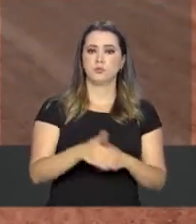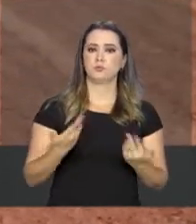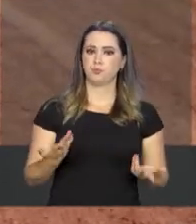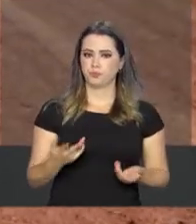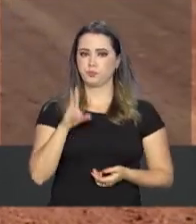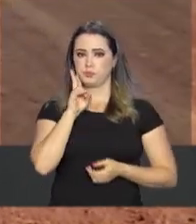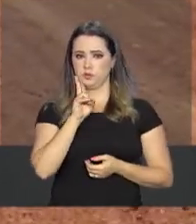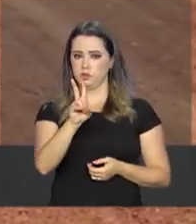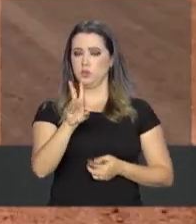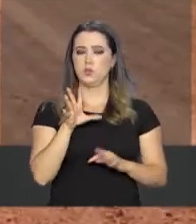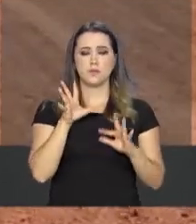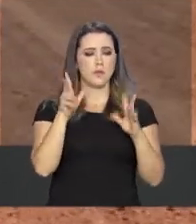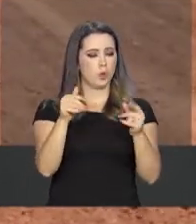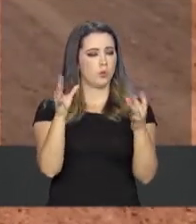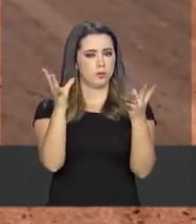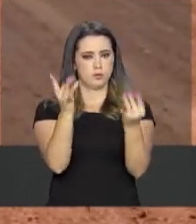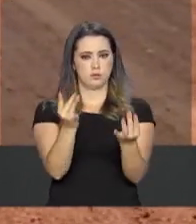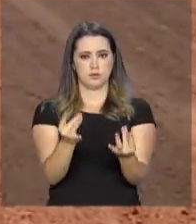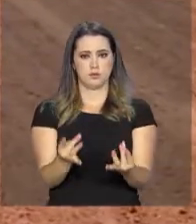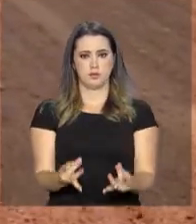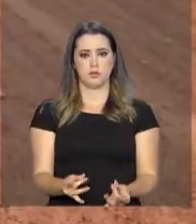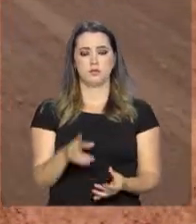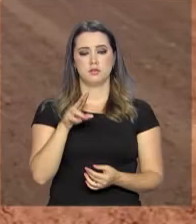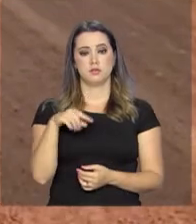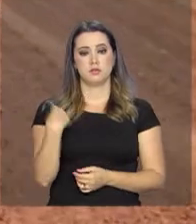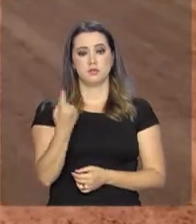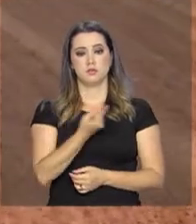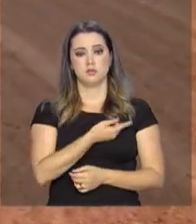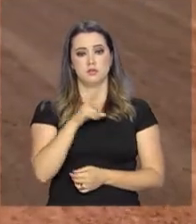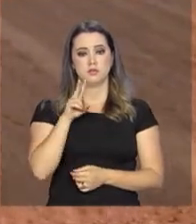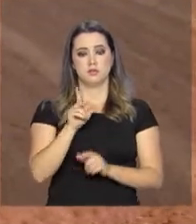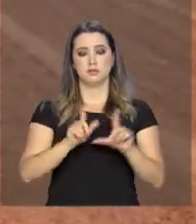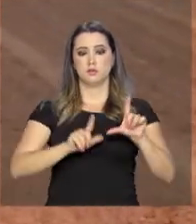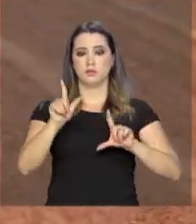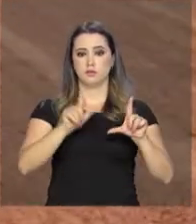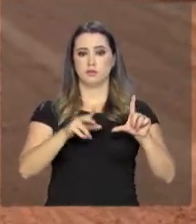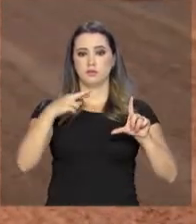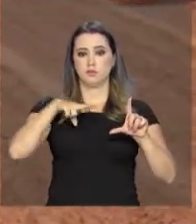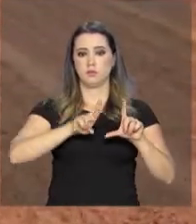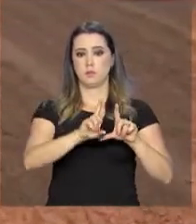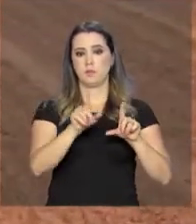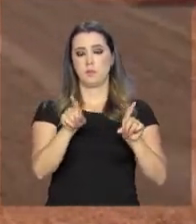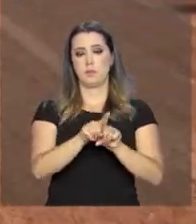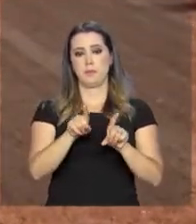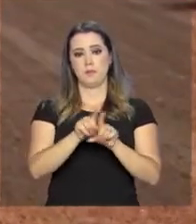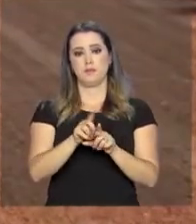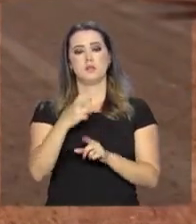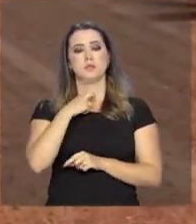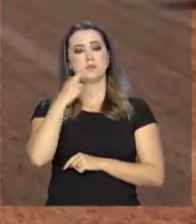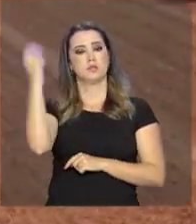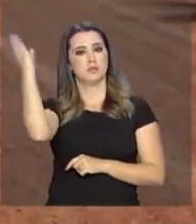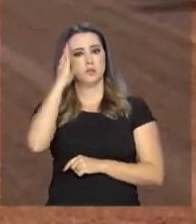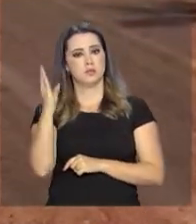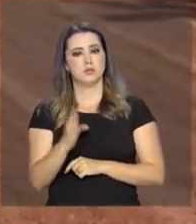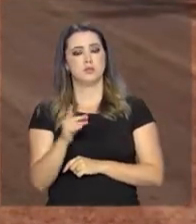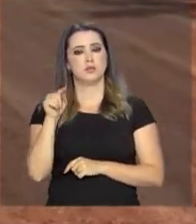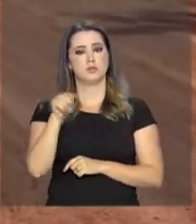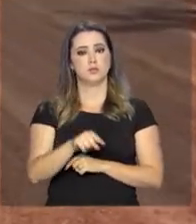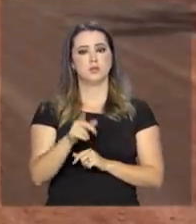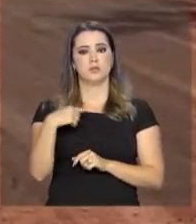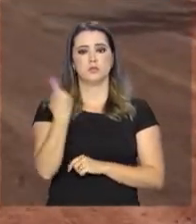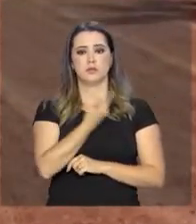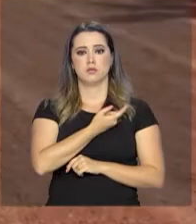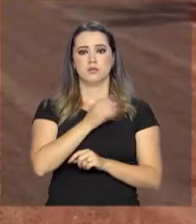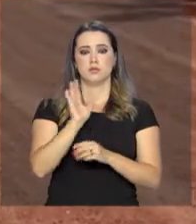cobertura completa sobre esse assunto você acompanha na TV NBR, também na Voz do Brasil e aqui nas